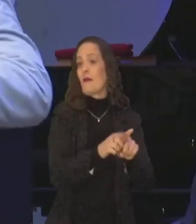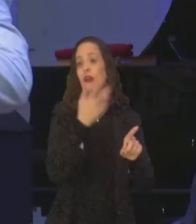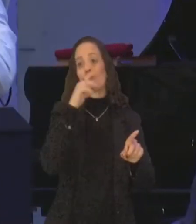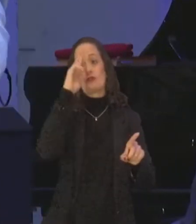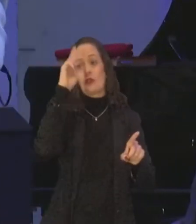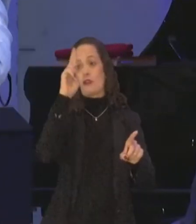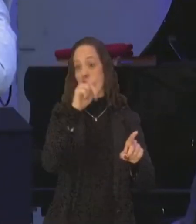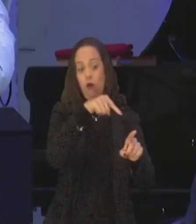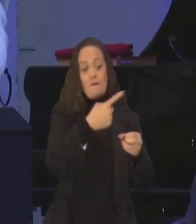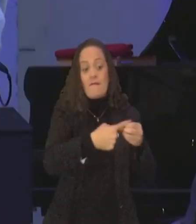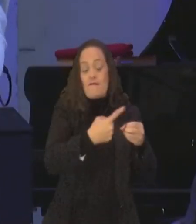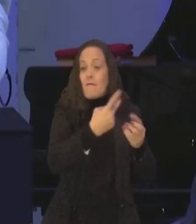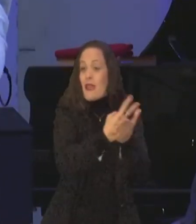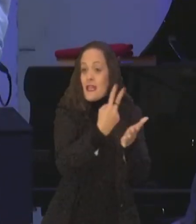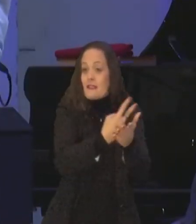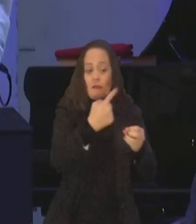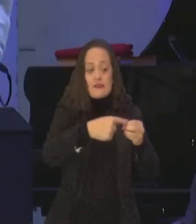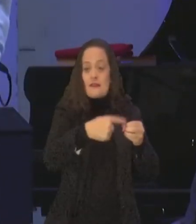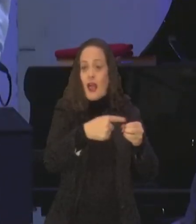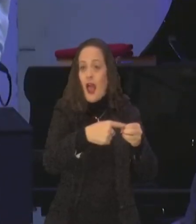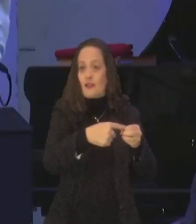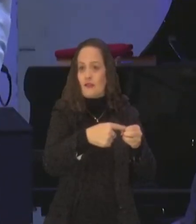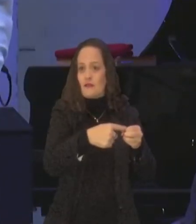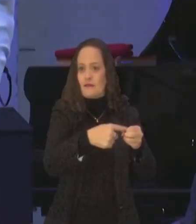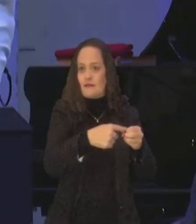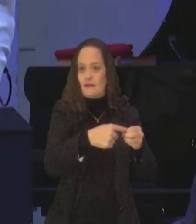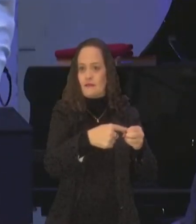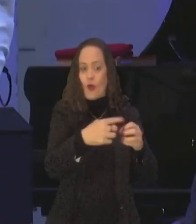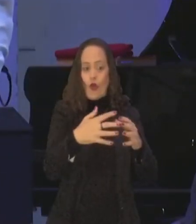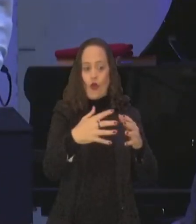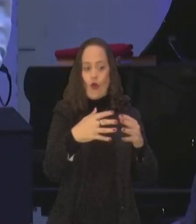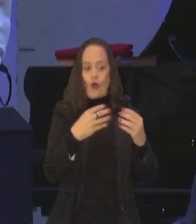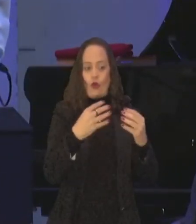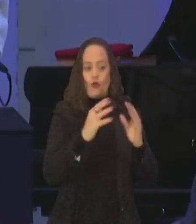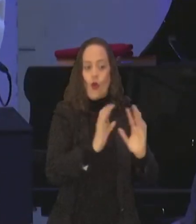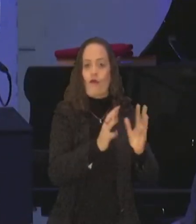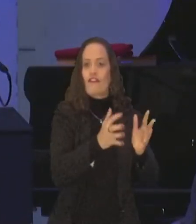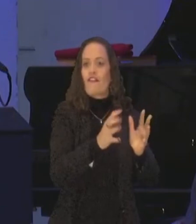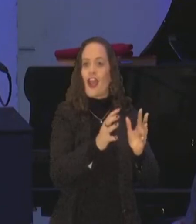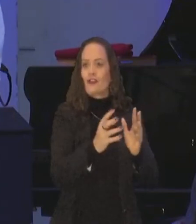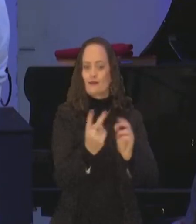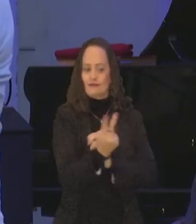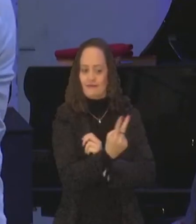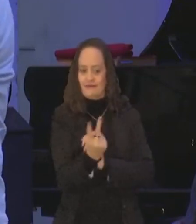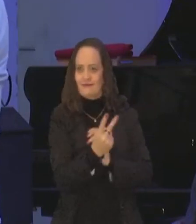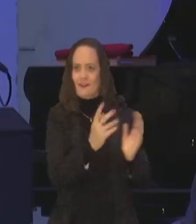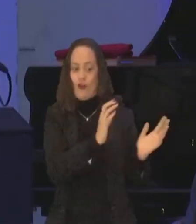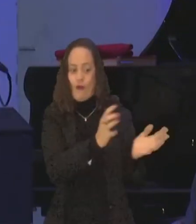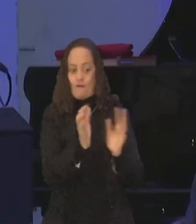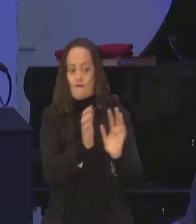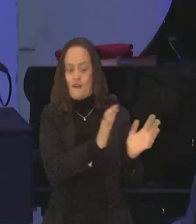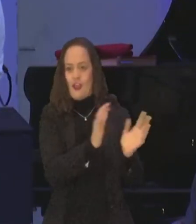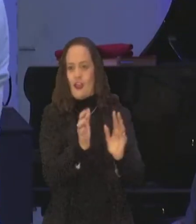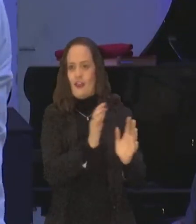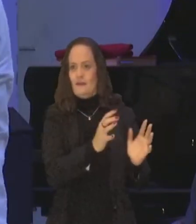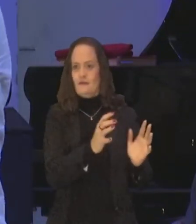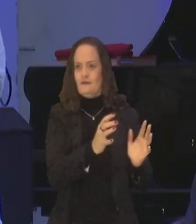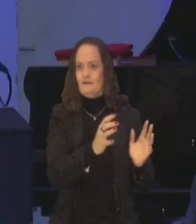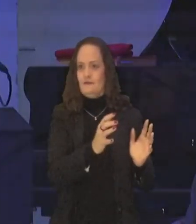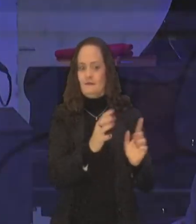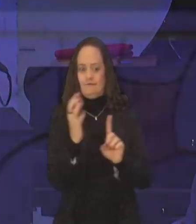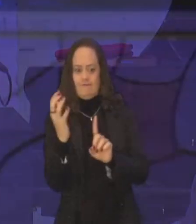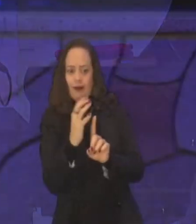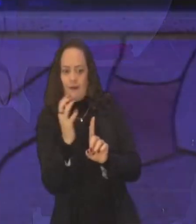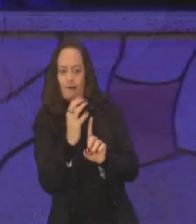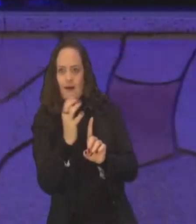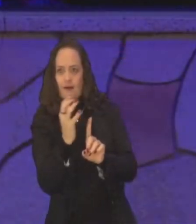ela está esbarrando, convivendo, ela está lidando dia a dia com o trono